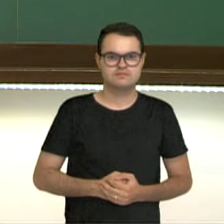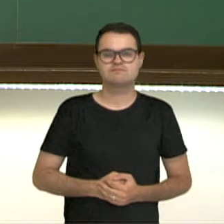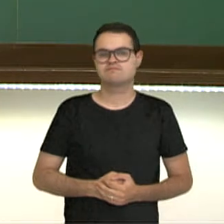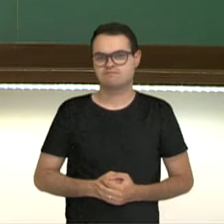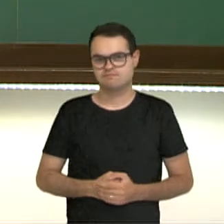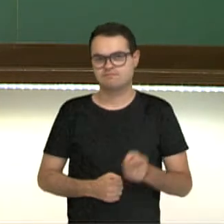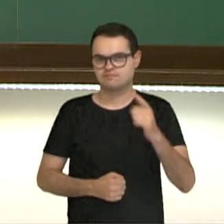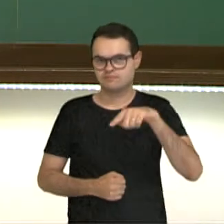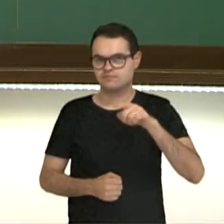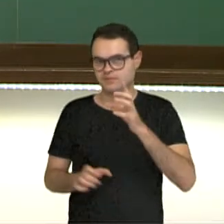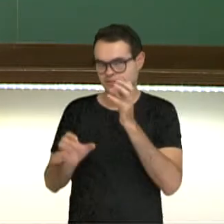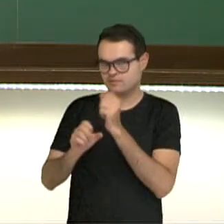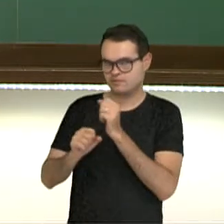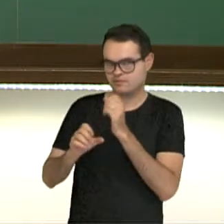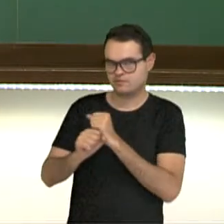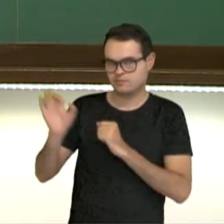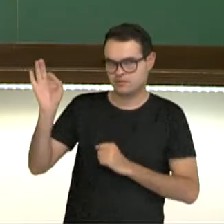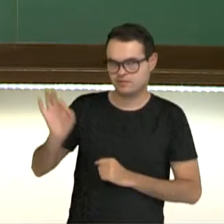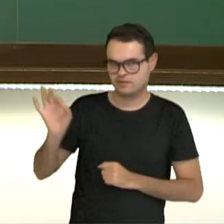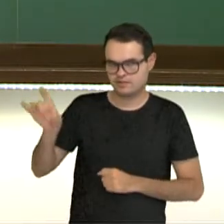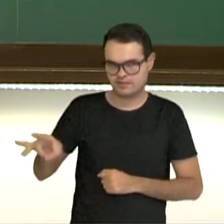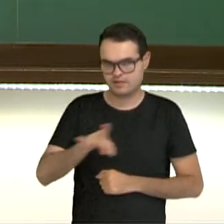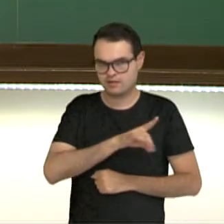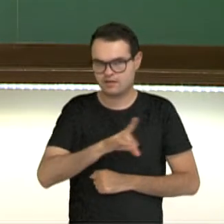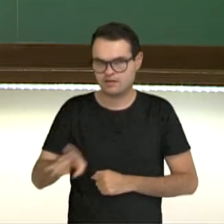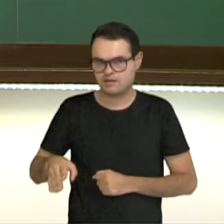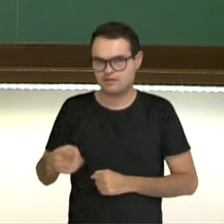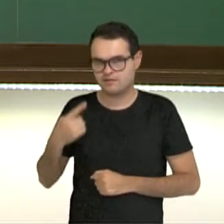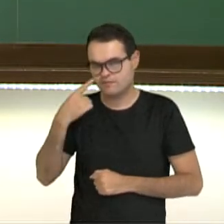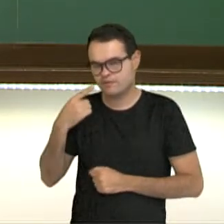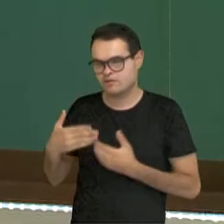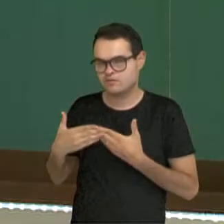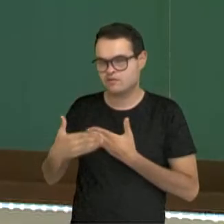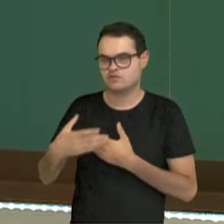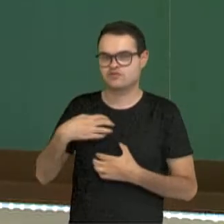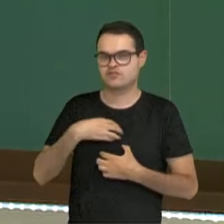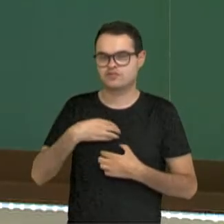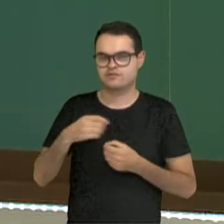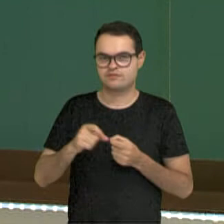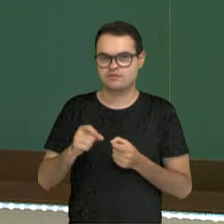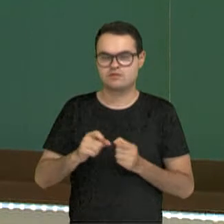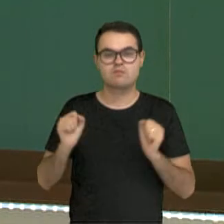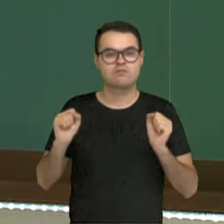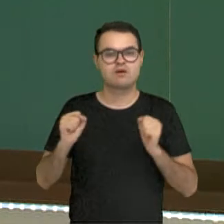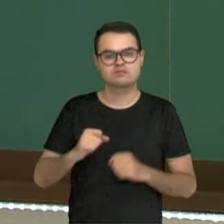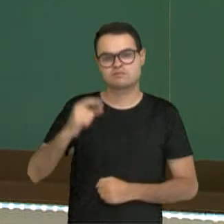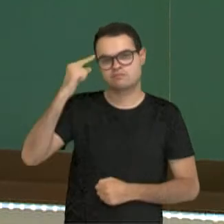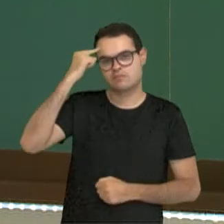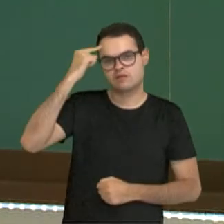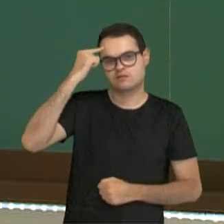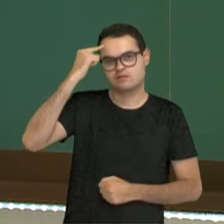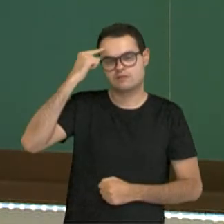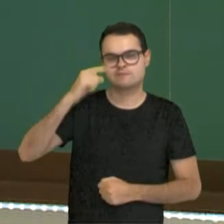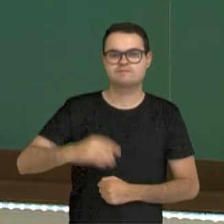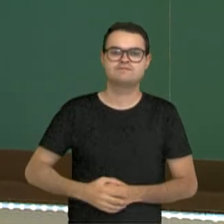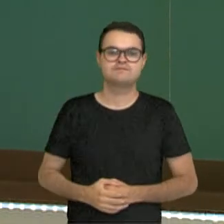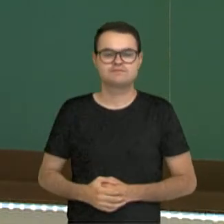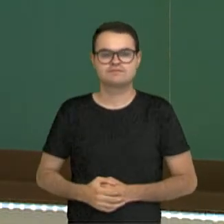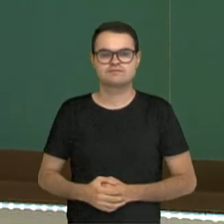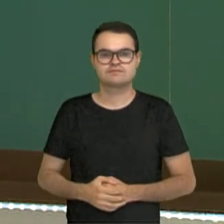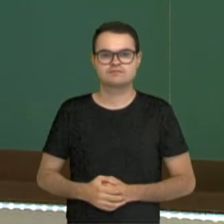E aí, calcular a porcentagem? Vamos ver algumas maneiras aqui de calcular. Eu posso pensar que